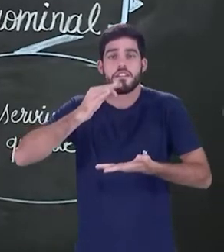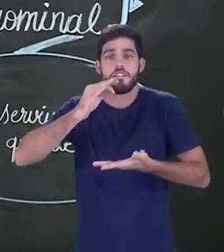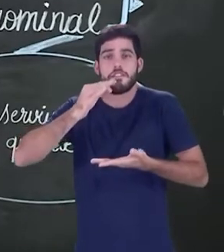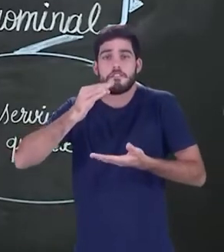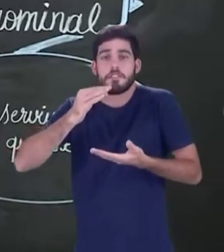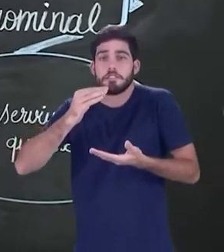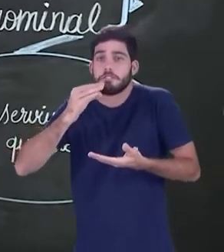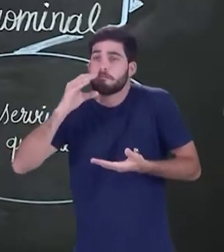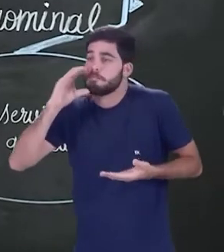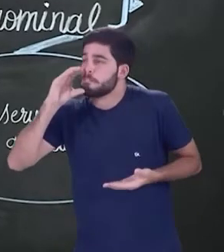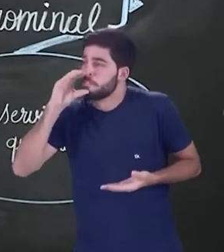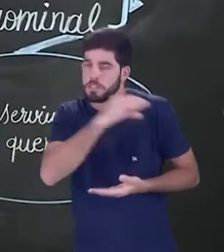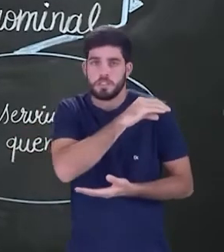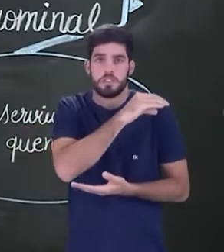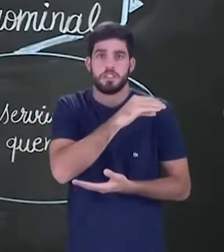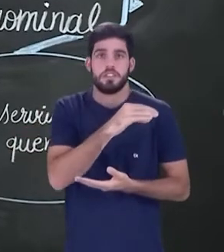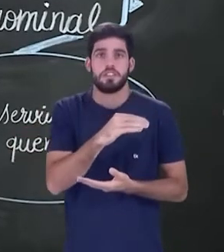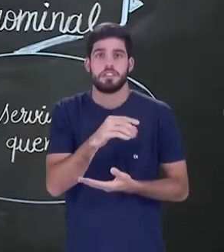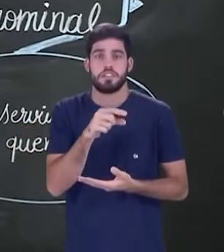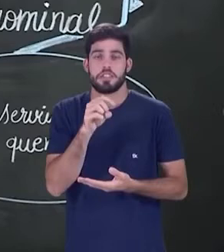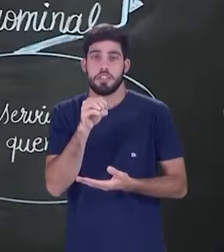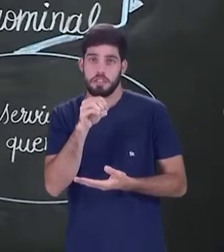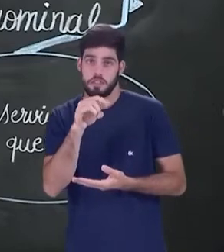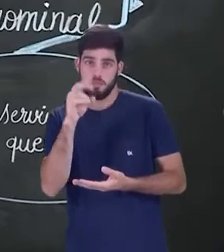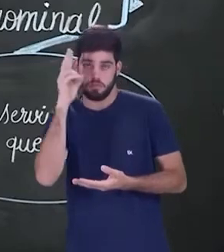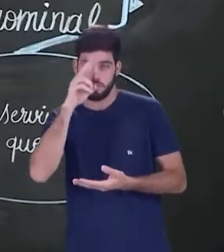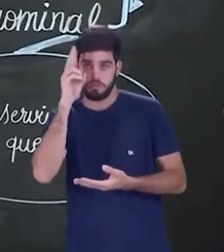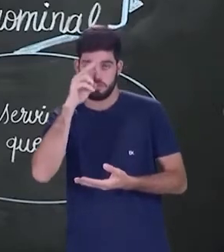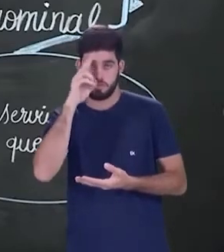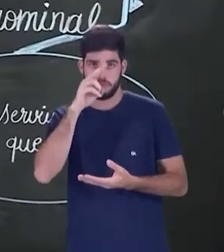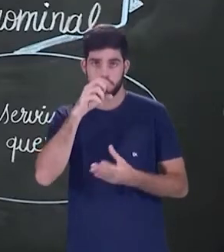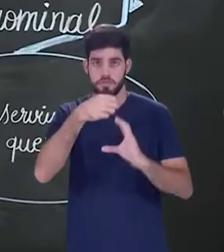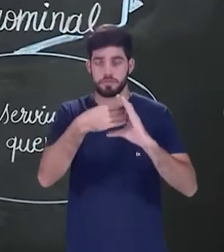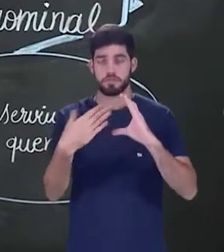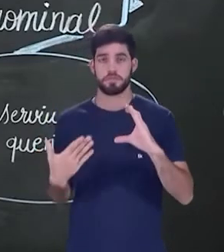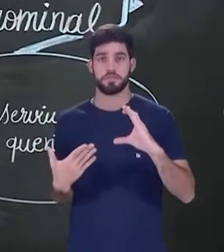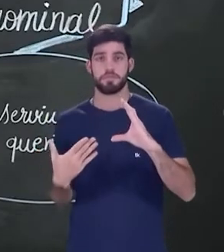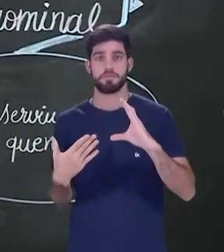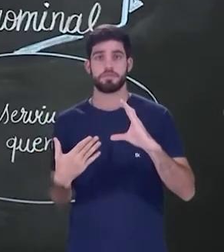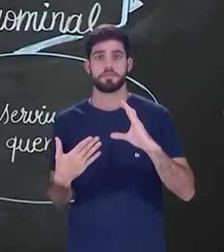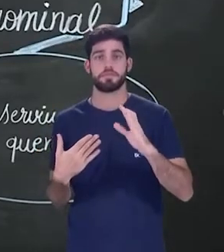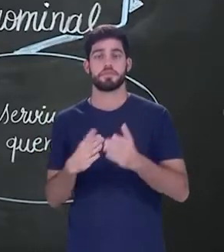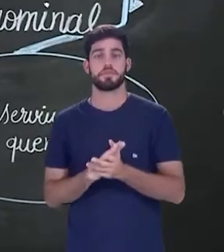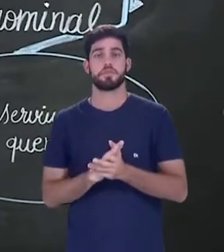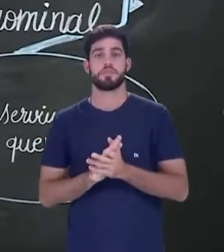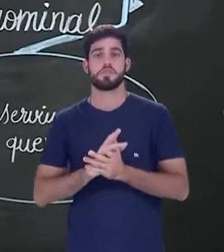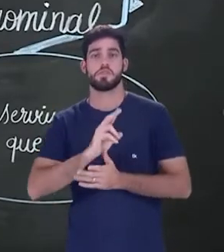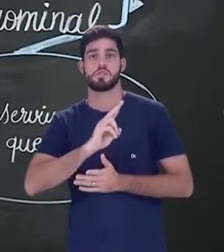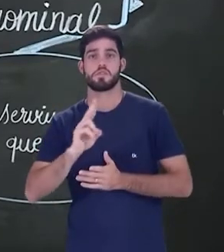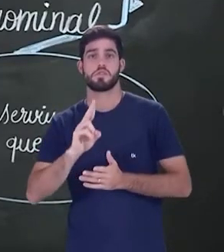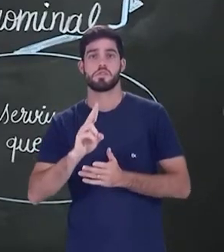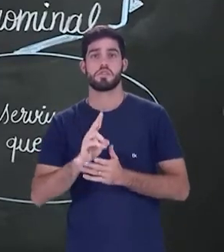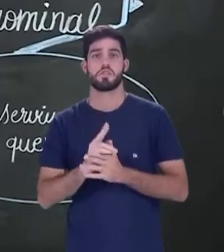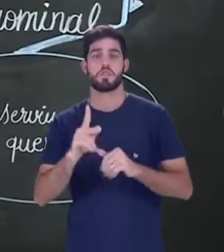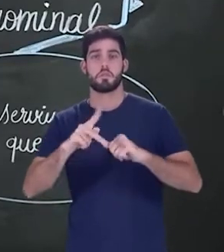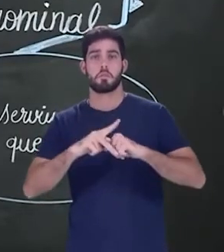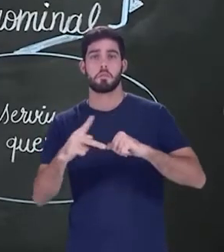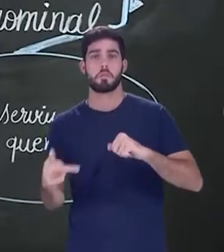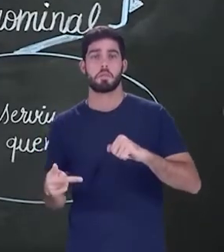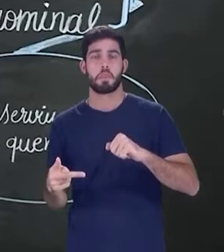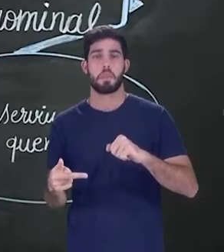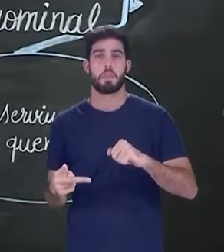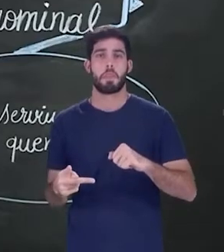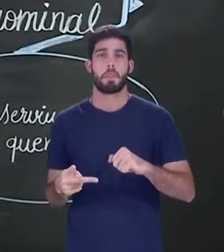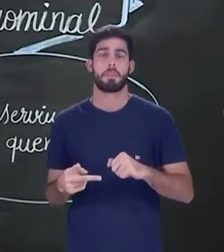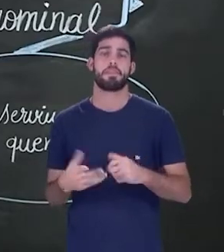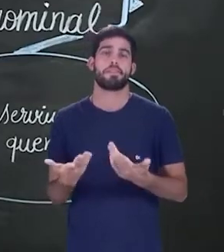muito quente? Obviamente que se você lembrar que a característica é marcada por um nome chamado, uma função chamada de predicativo, você